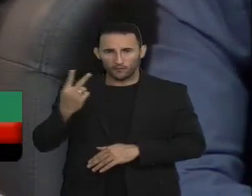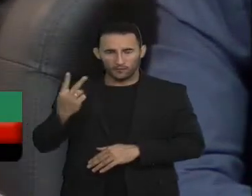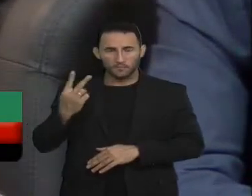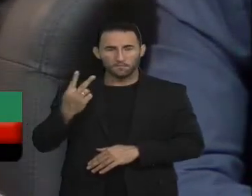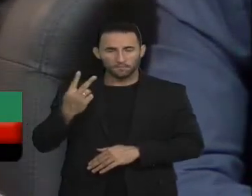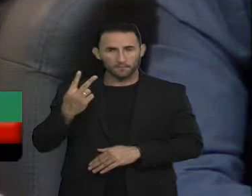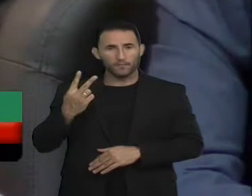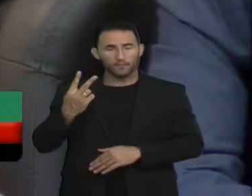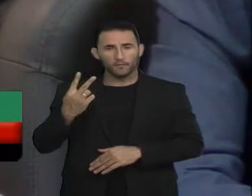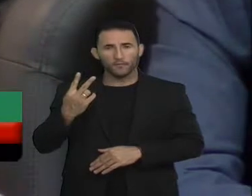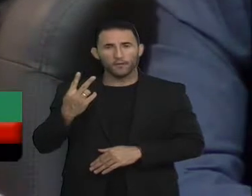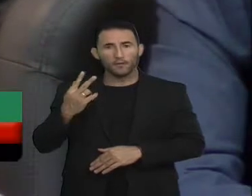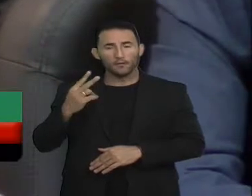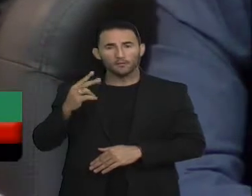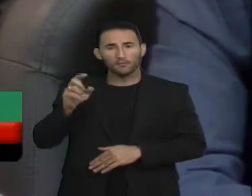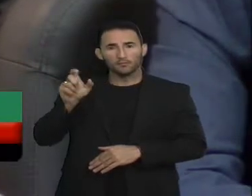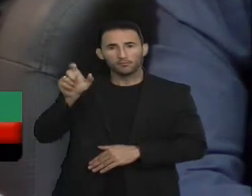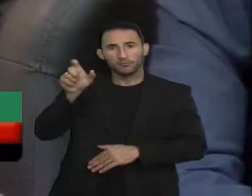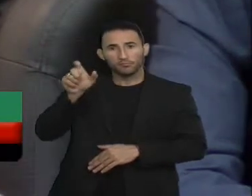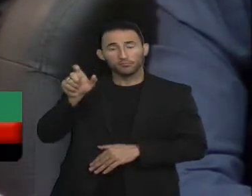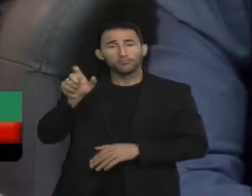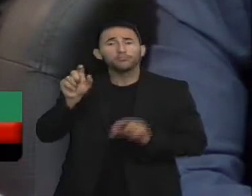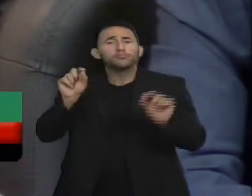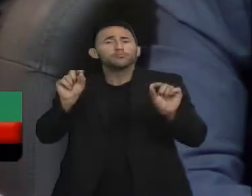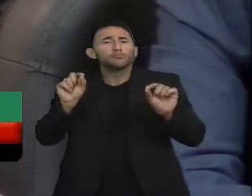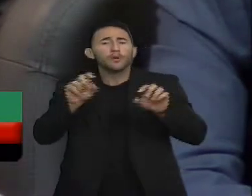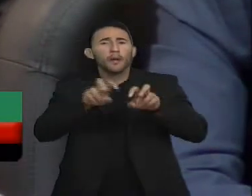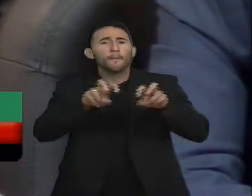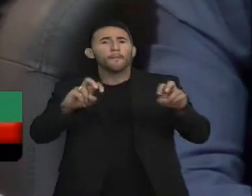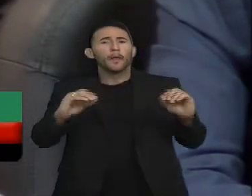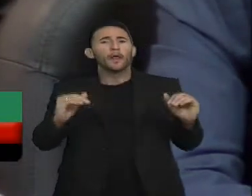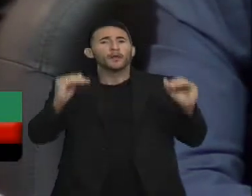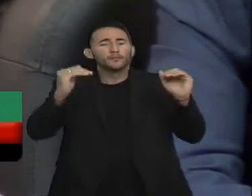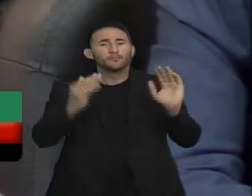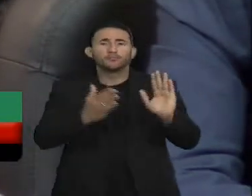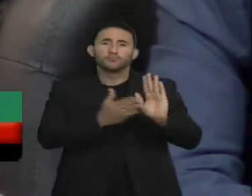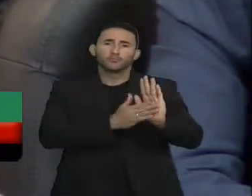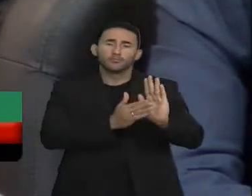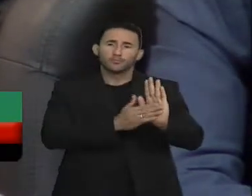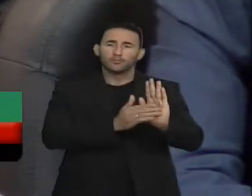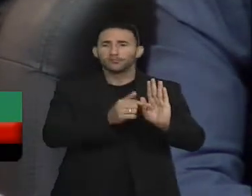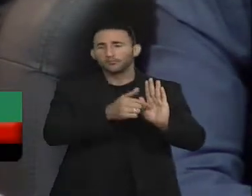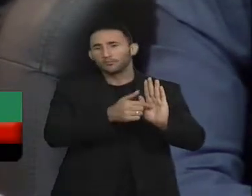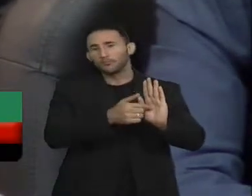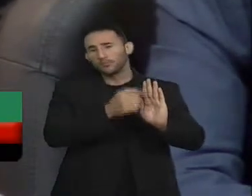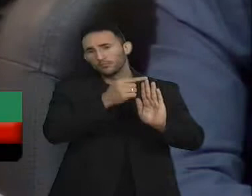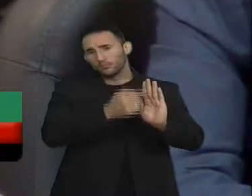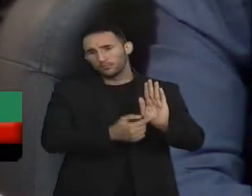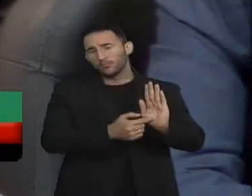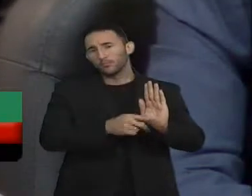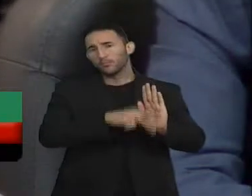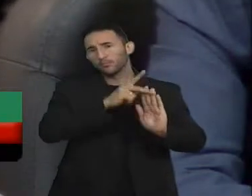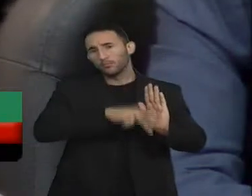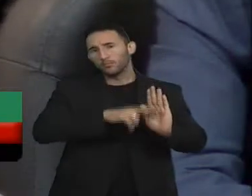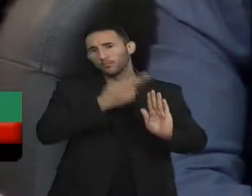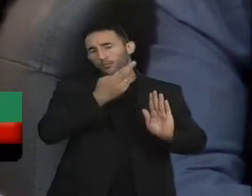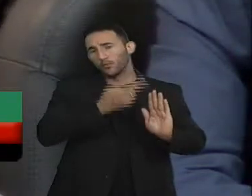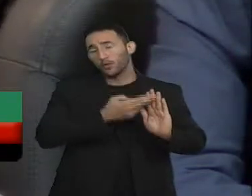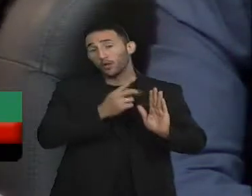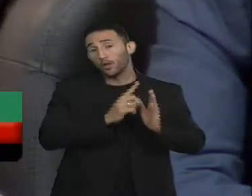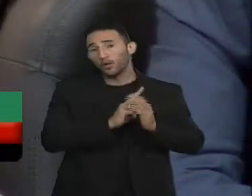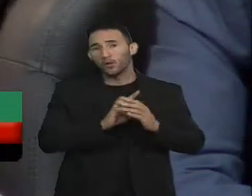4/22 da mesa diretora da Câmara Municipal com 15 votos